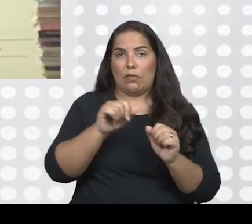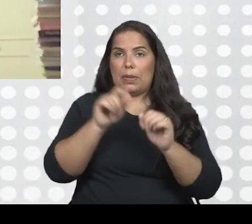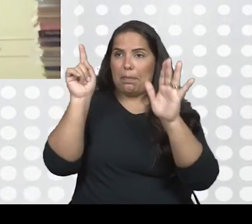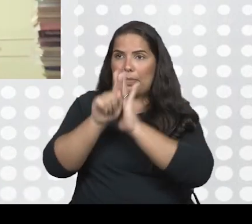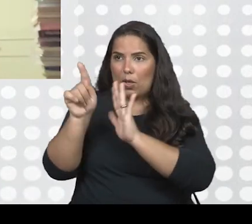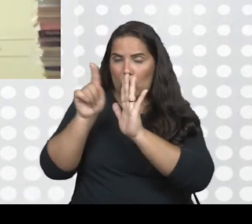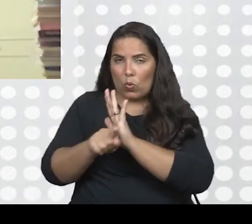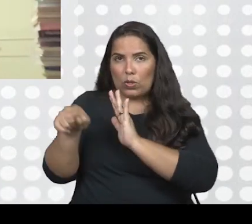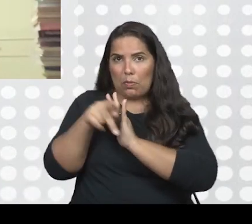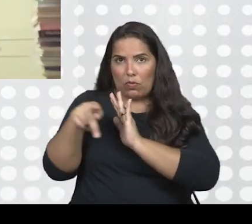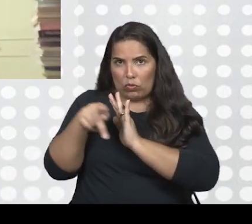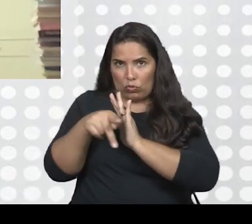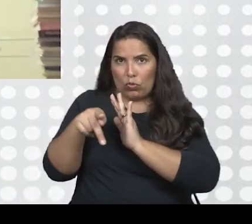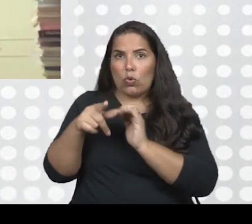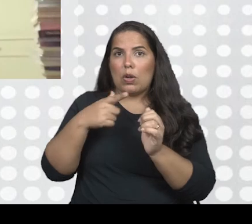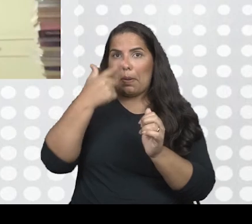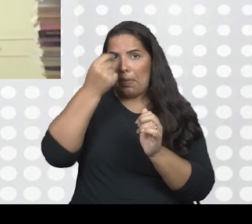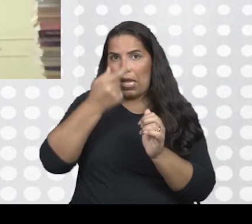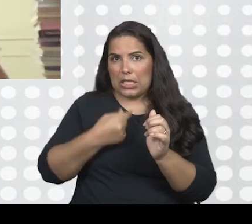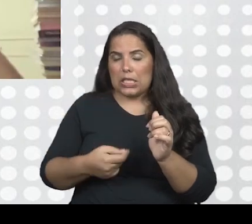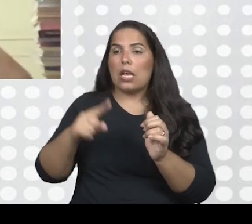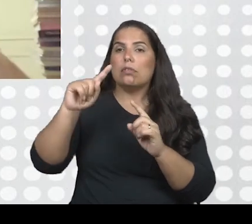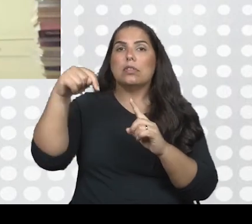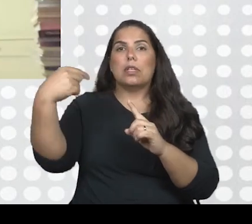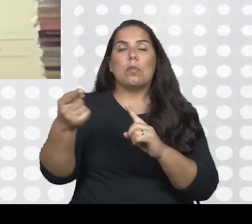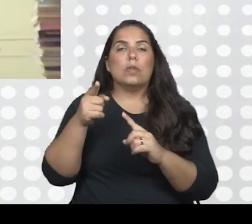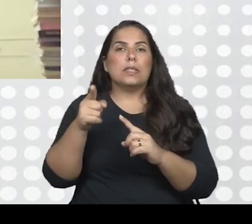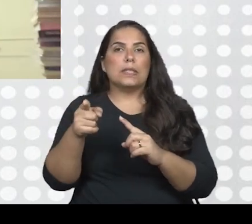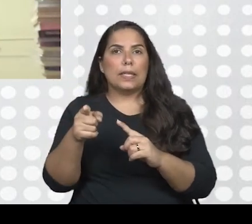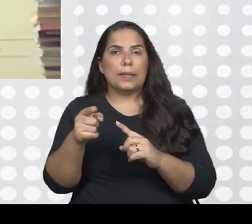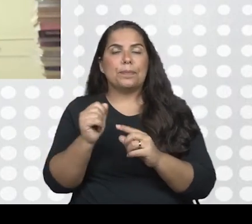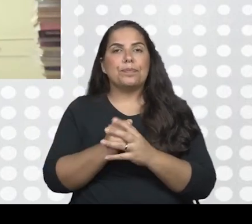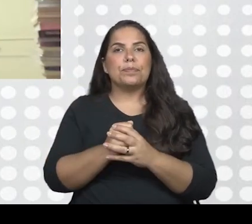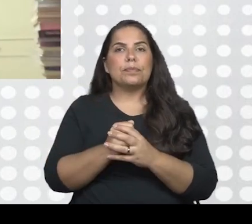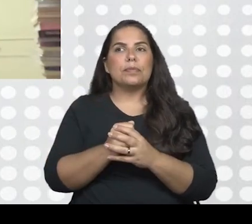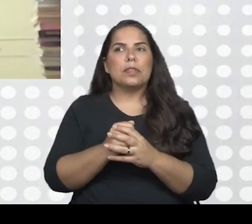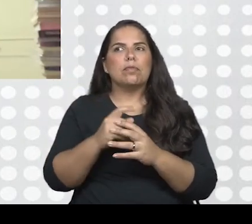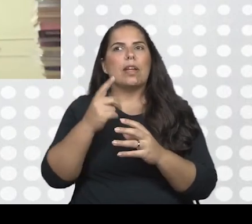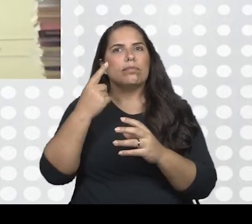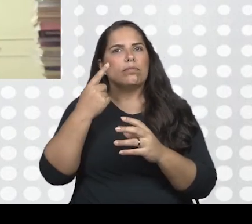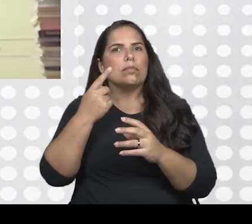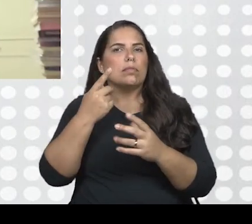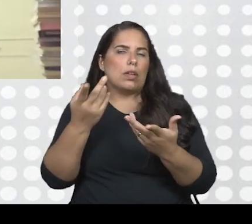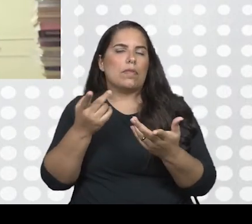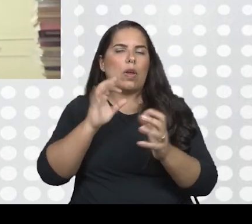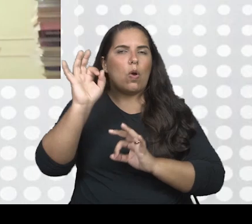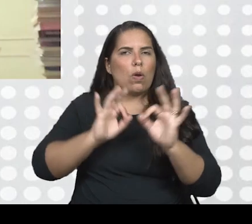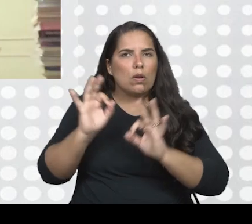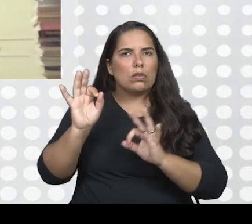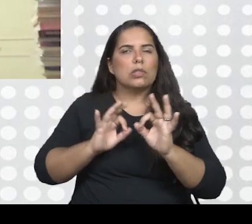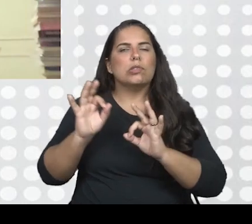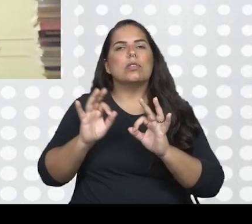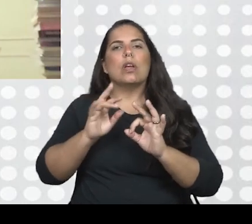as perguntas à professora Márcia. Em seguida, ela vai se dedicar, né, a